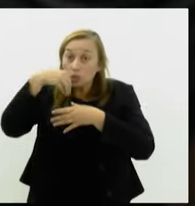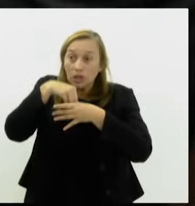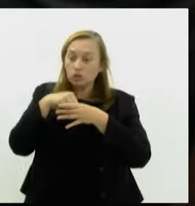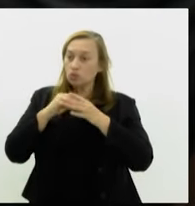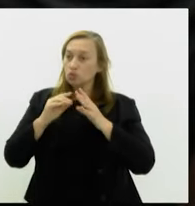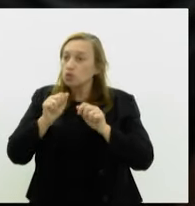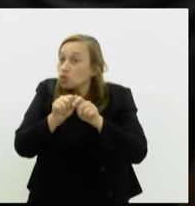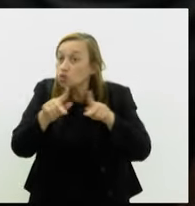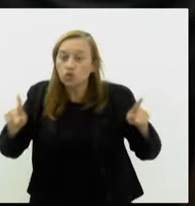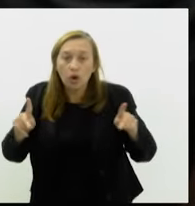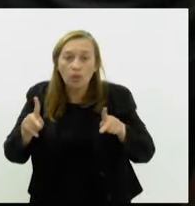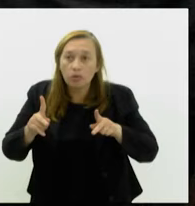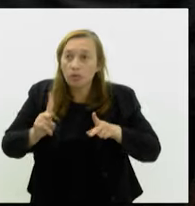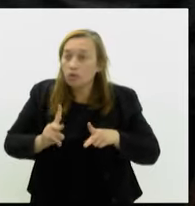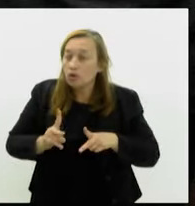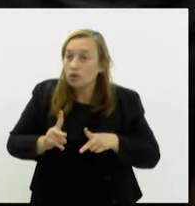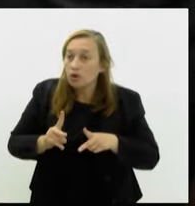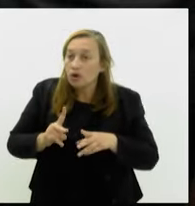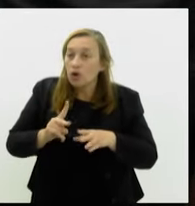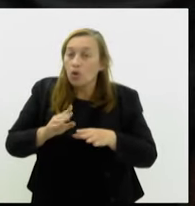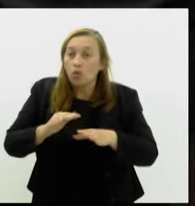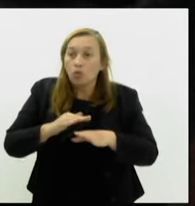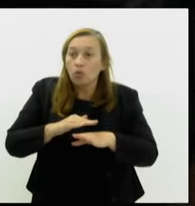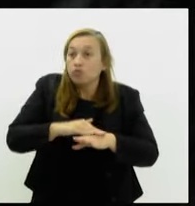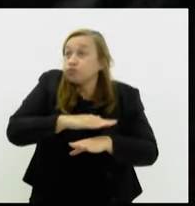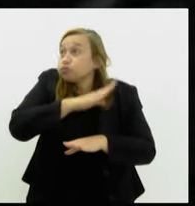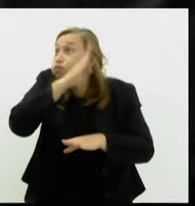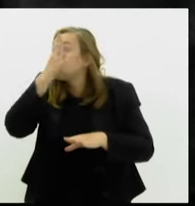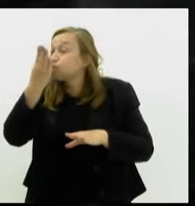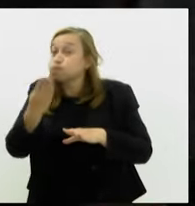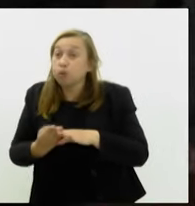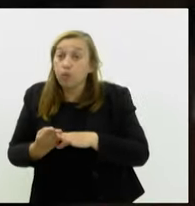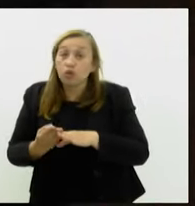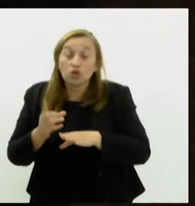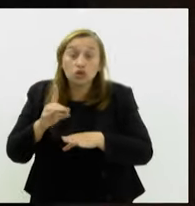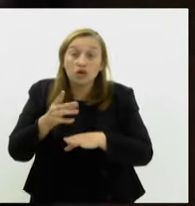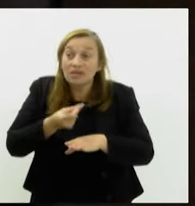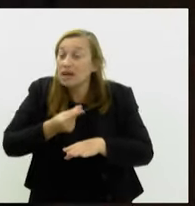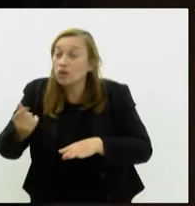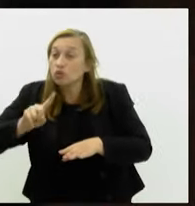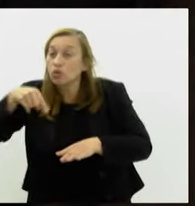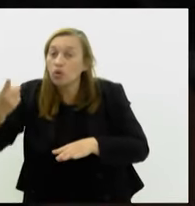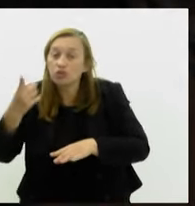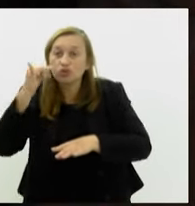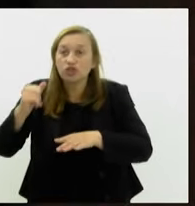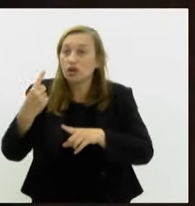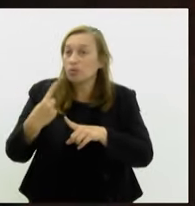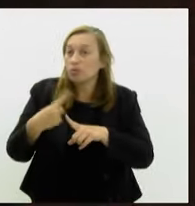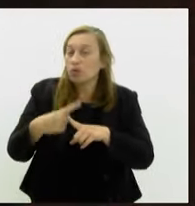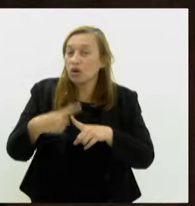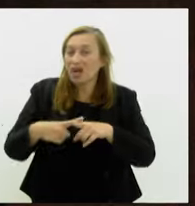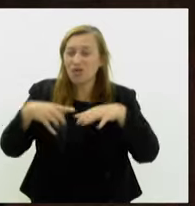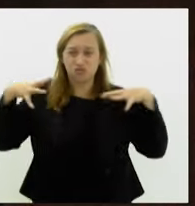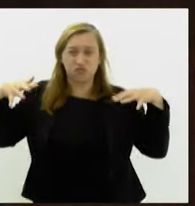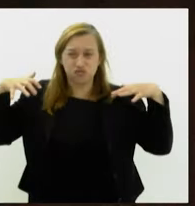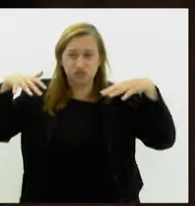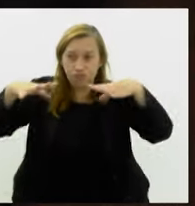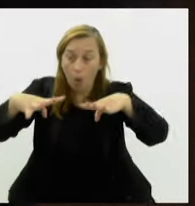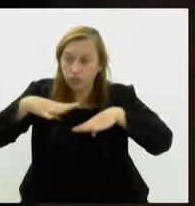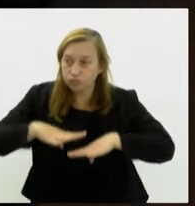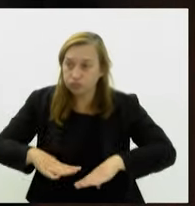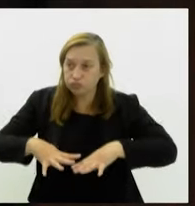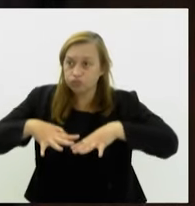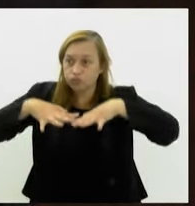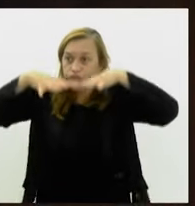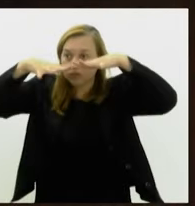shopping até pela manhã para retornarem para casa por conta das enchentes e da calamidade que acometeu